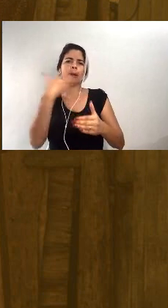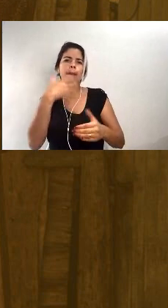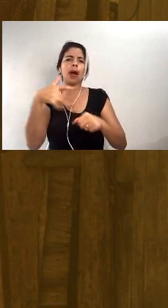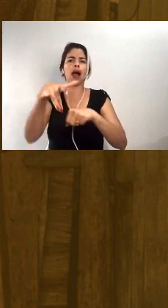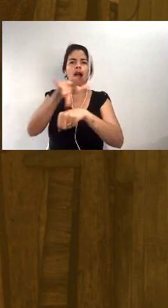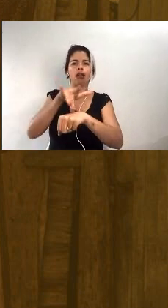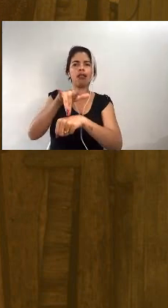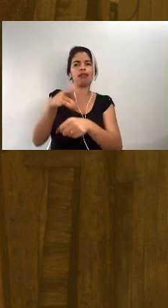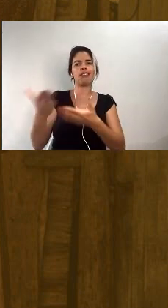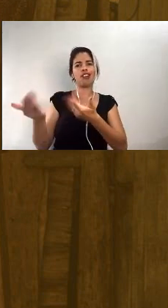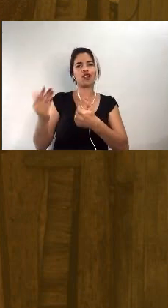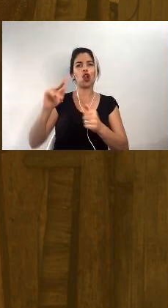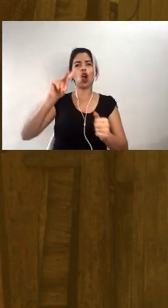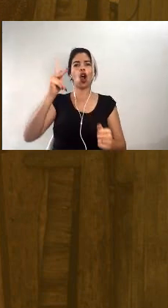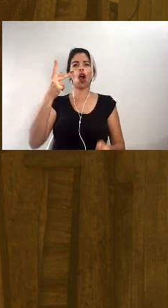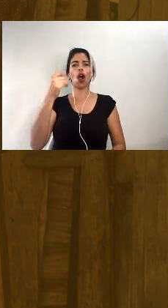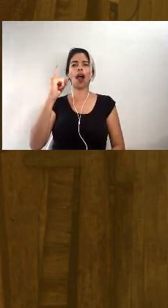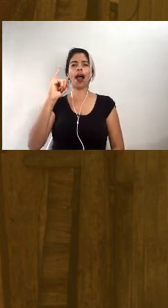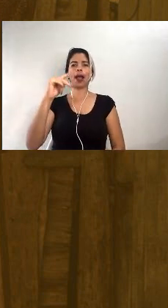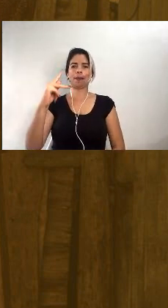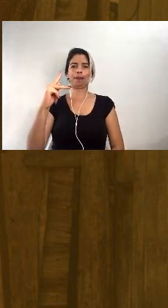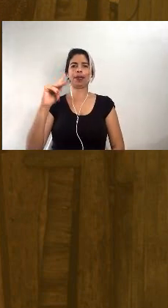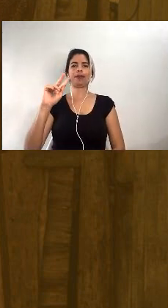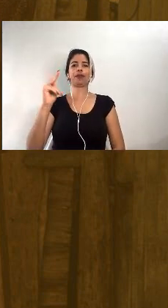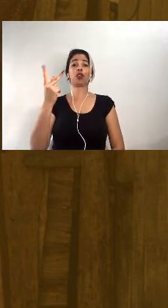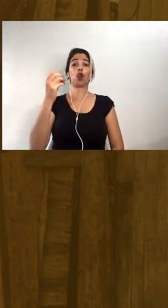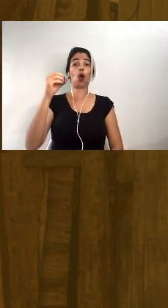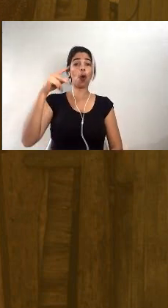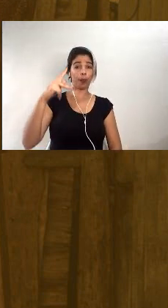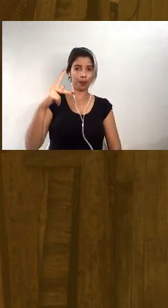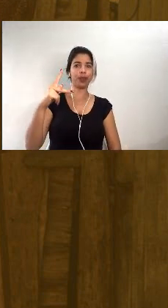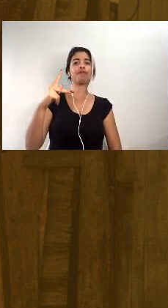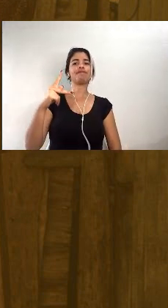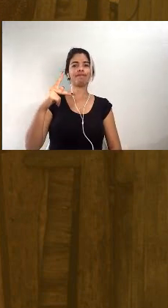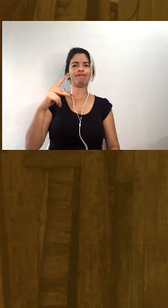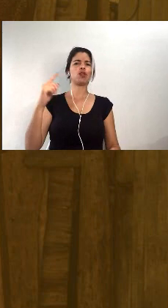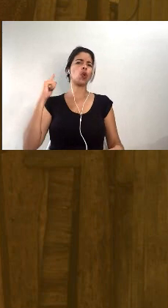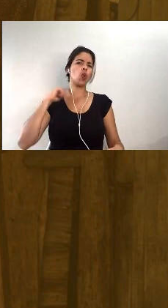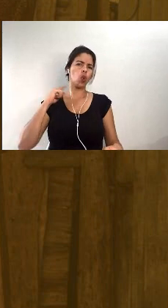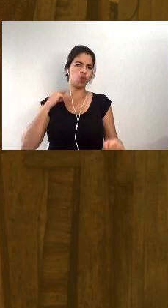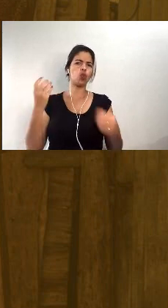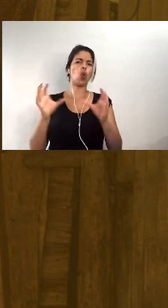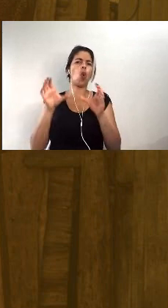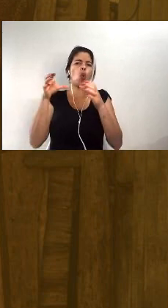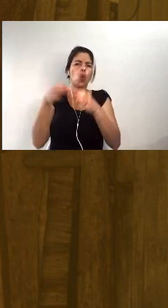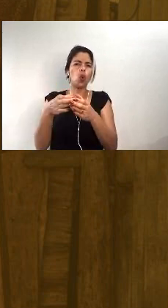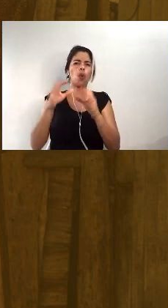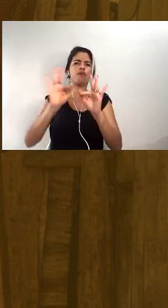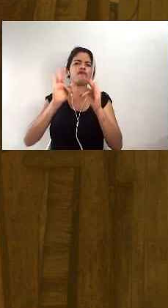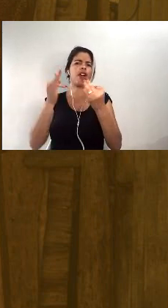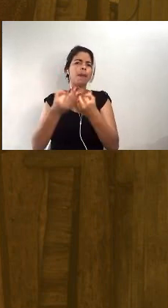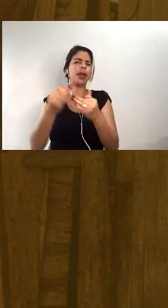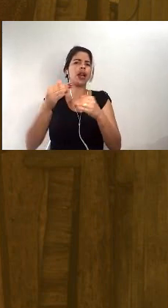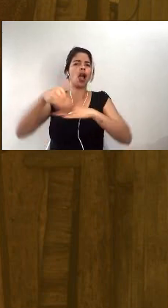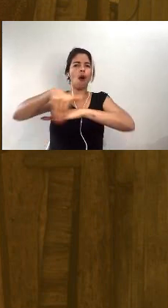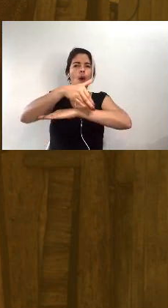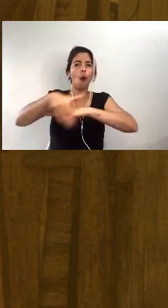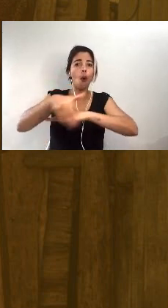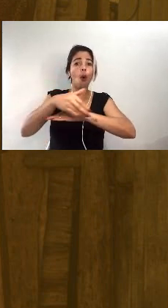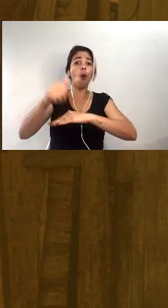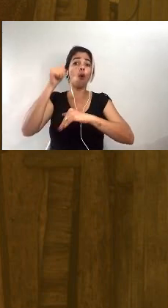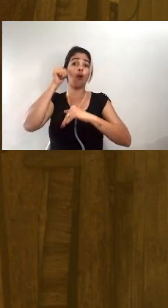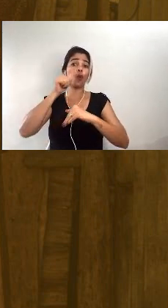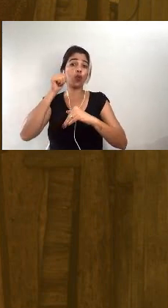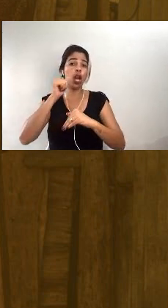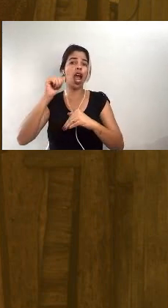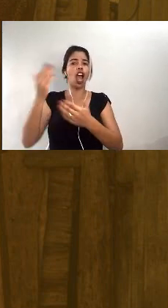da juventude aqui em Belo Horizonte. Começou com o grupo Família de Rua, as jovens mulheres negras, né, pouco a